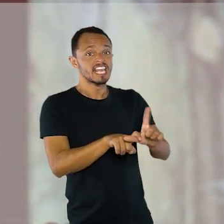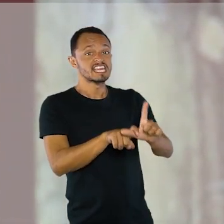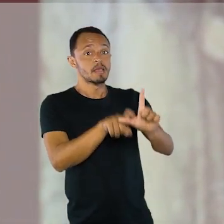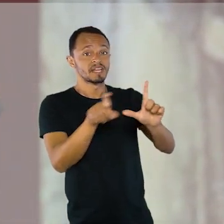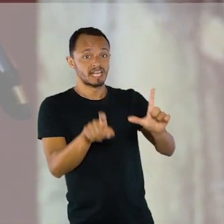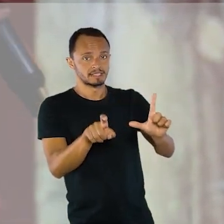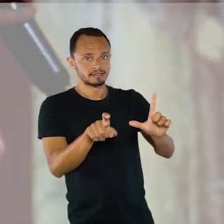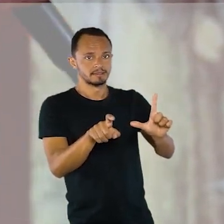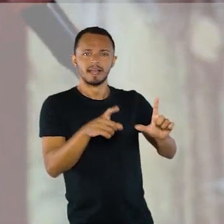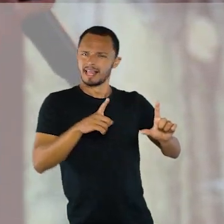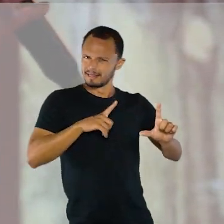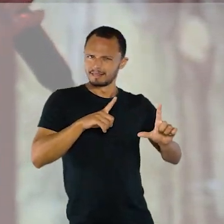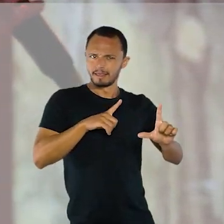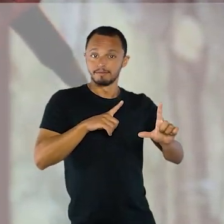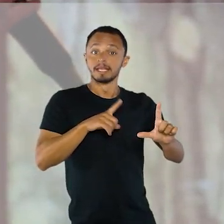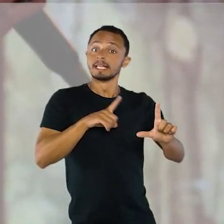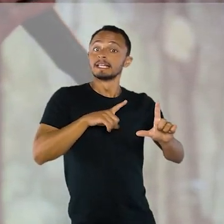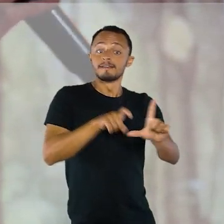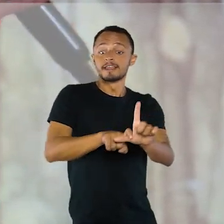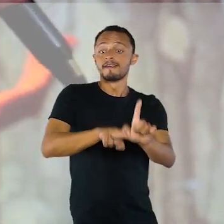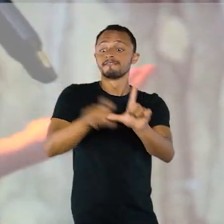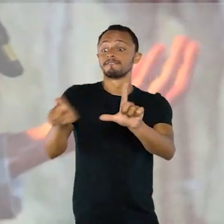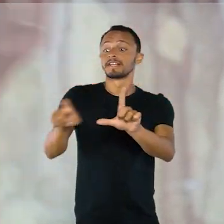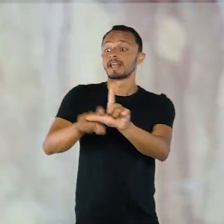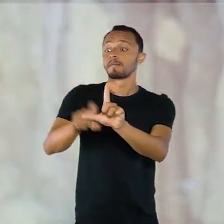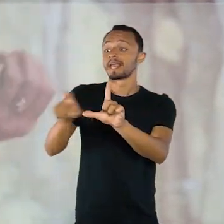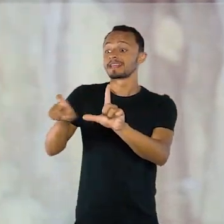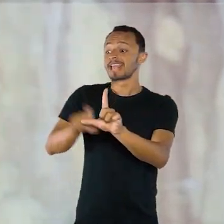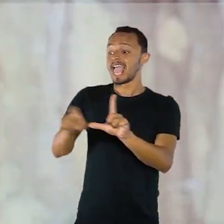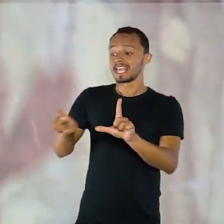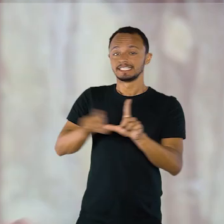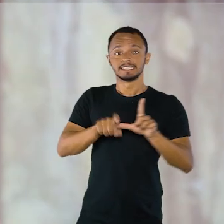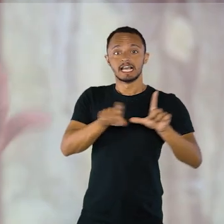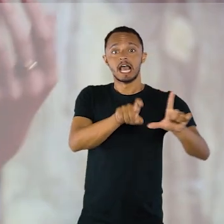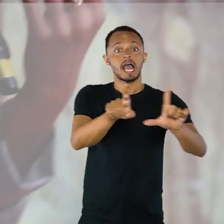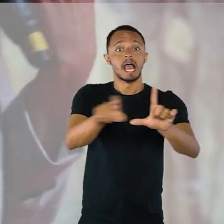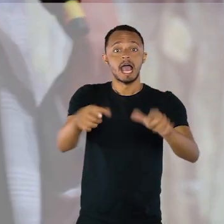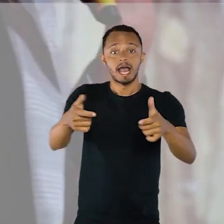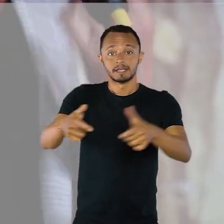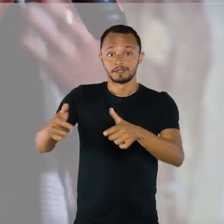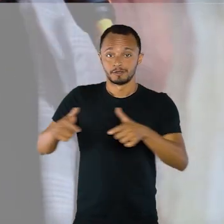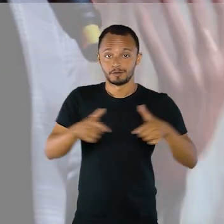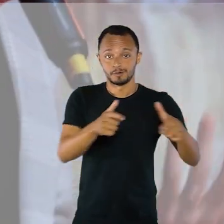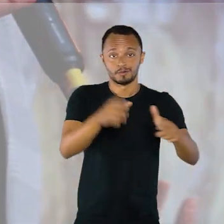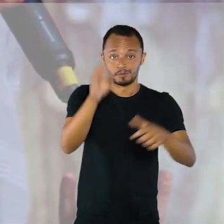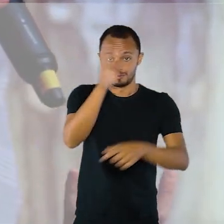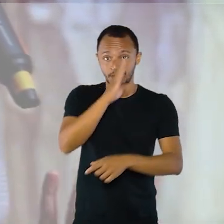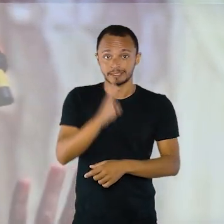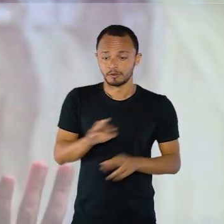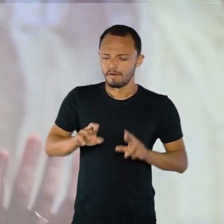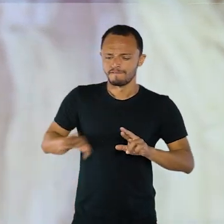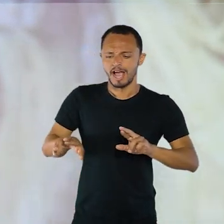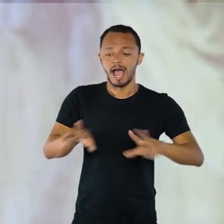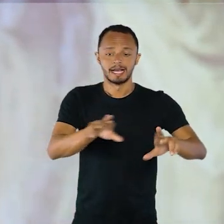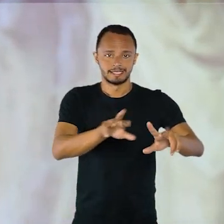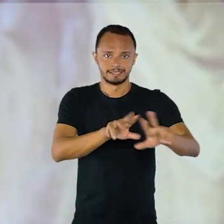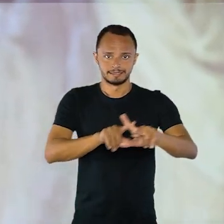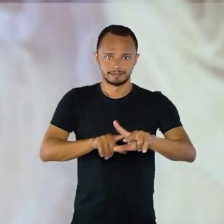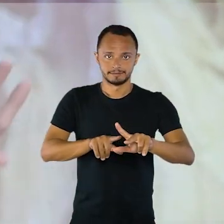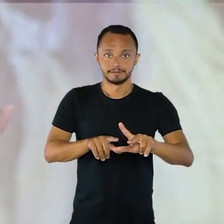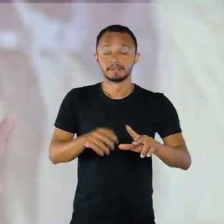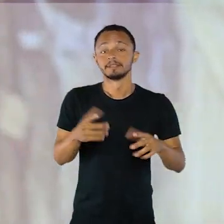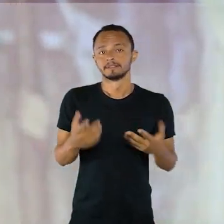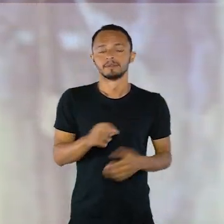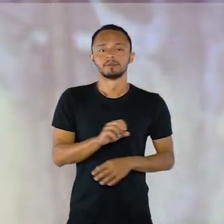independências do Brasil. Imagens que foram criadas notadamente a partir da proclamação da República. Então, é apenas